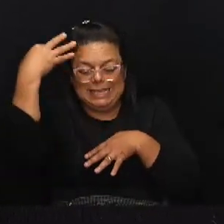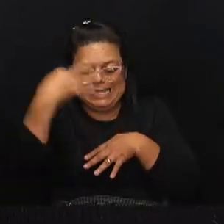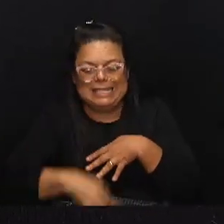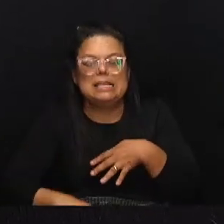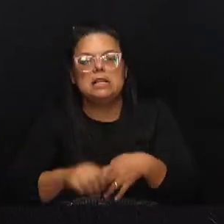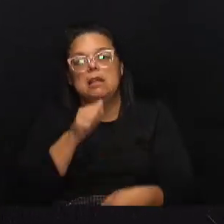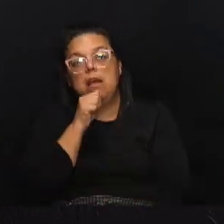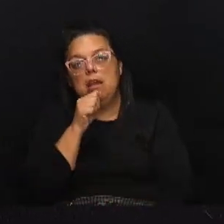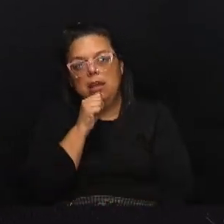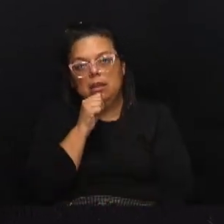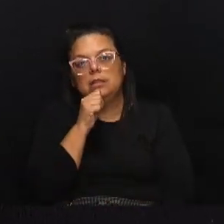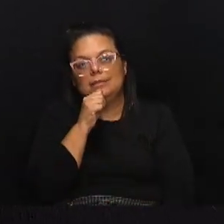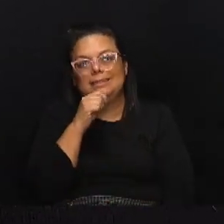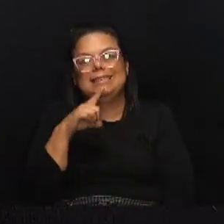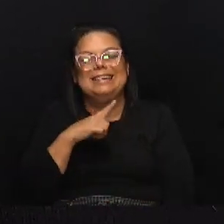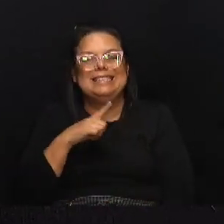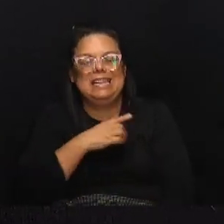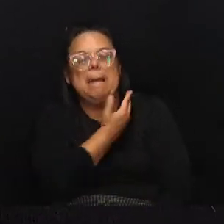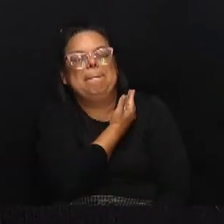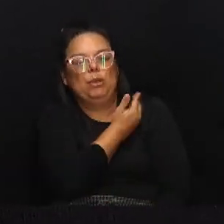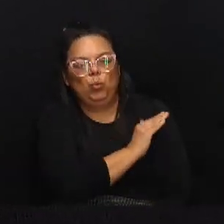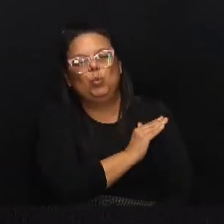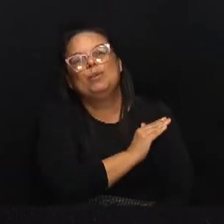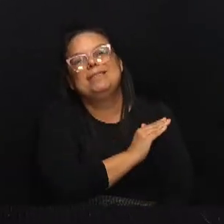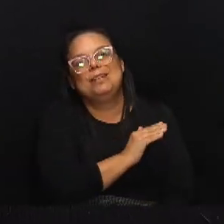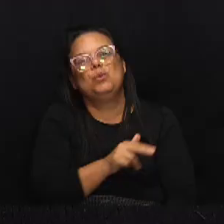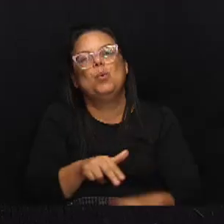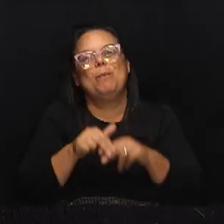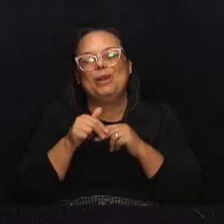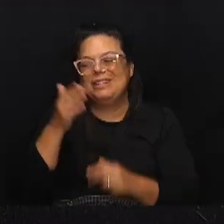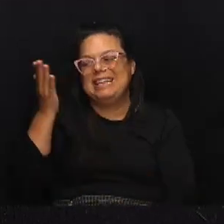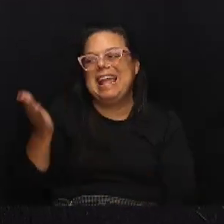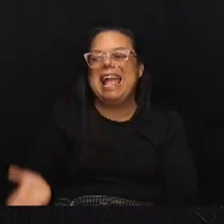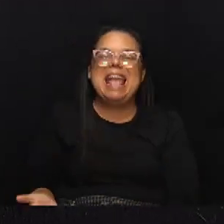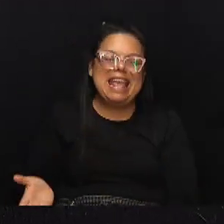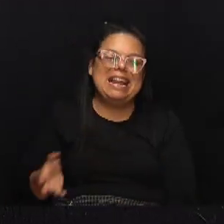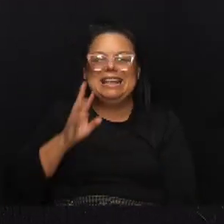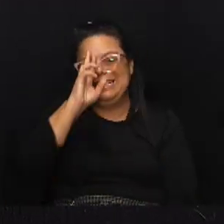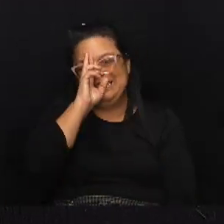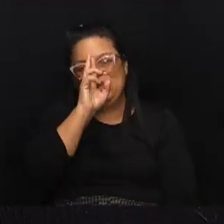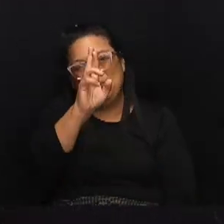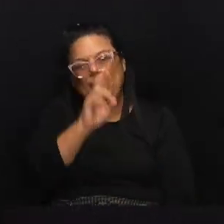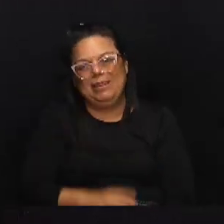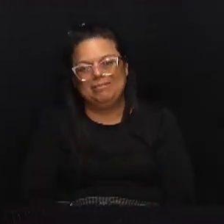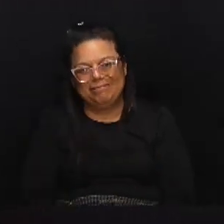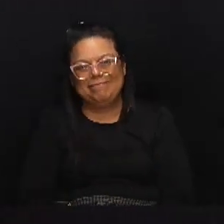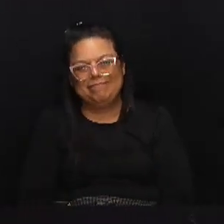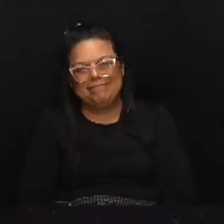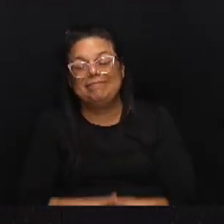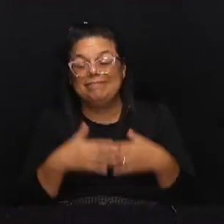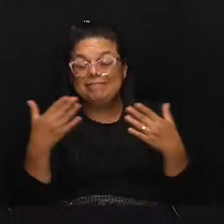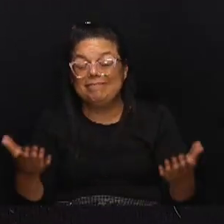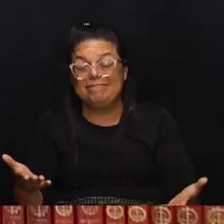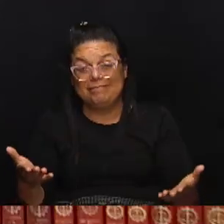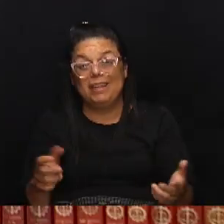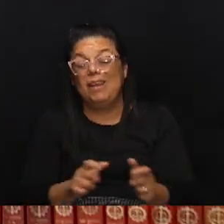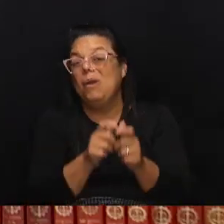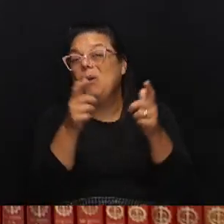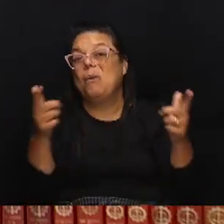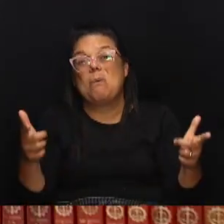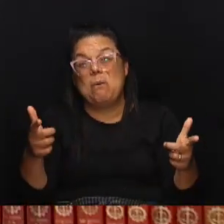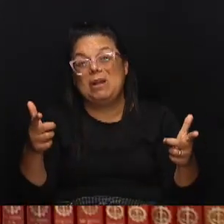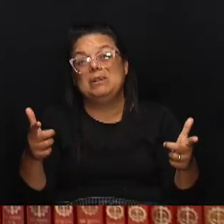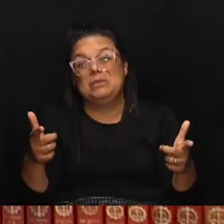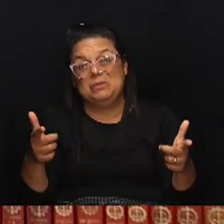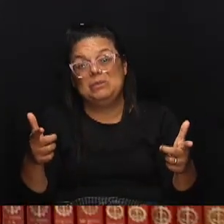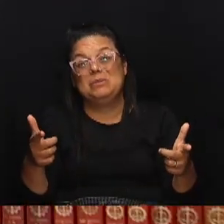assim havia muito preconceito por aquela mulher ser proprietária. Então muitos deixavam de trabalhar nas